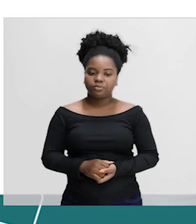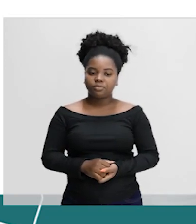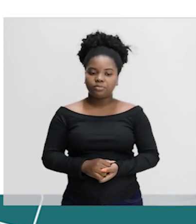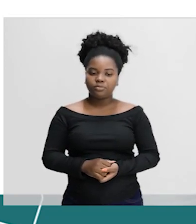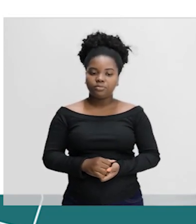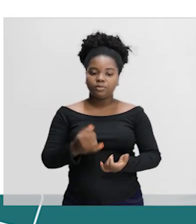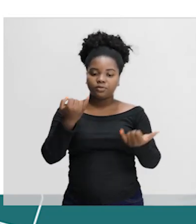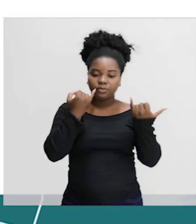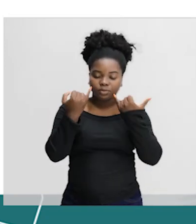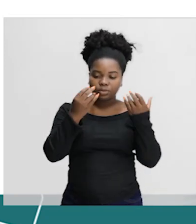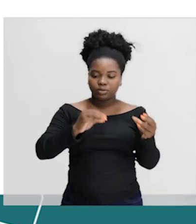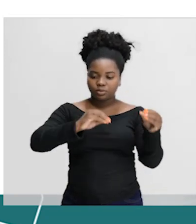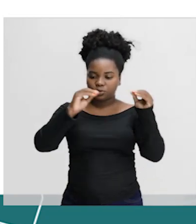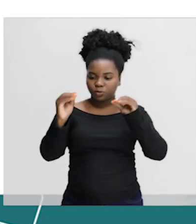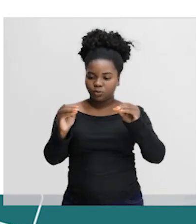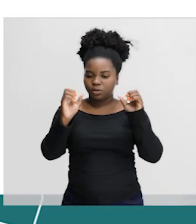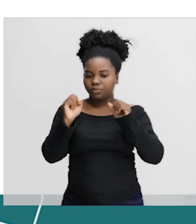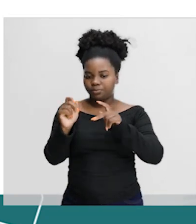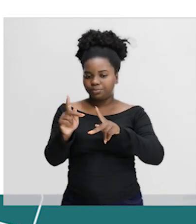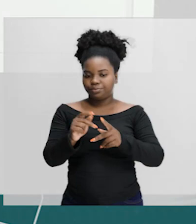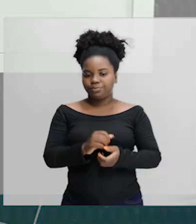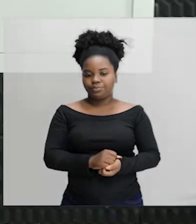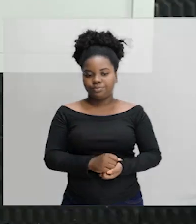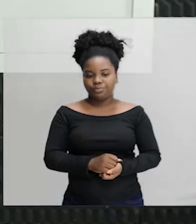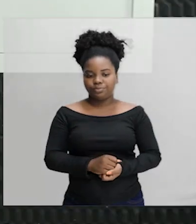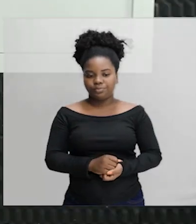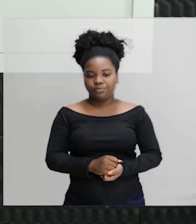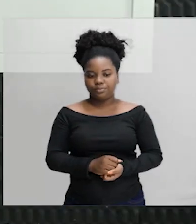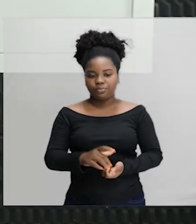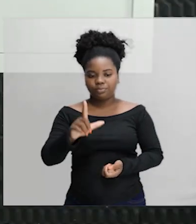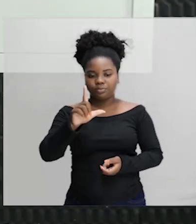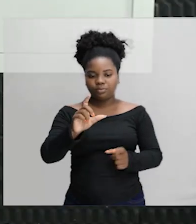dados da questão. O comprimento, ele é 1 metro,